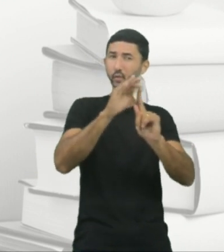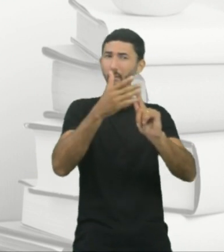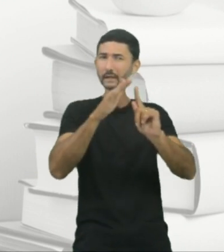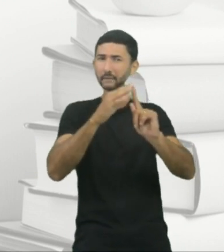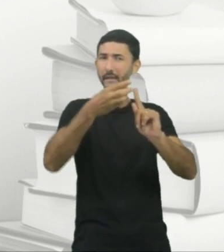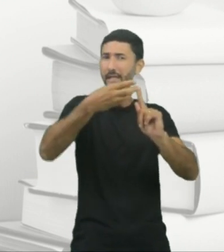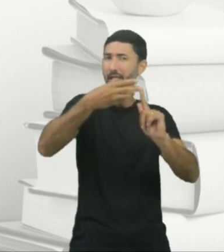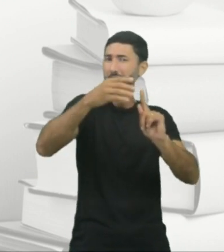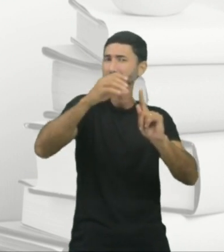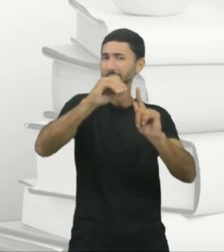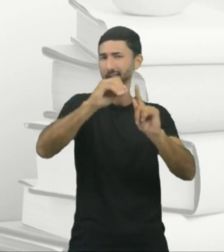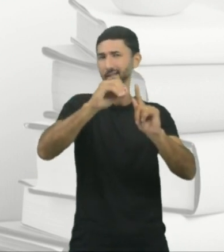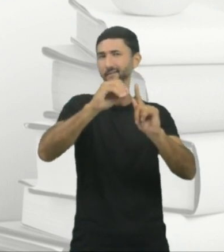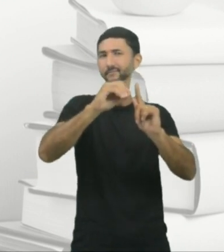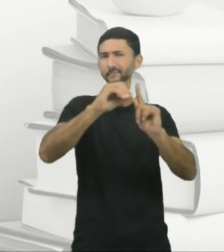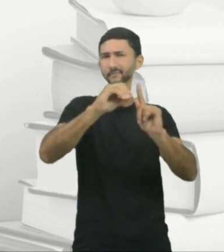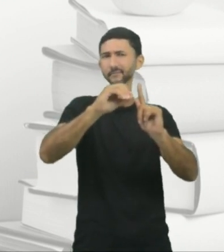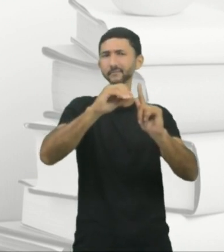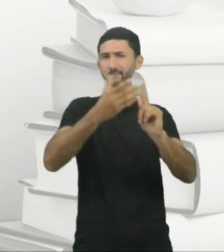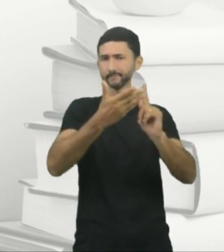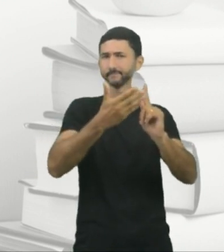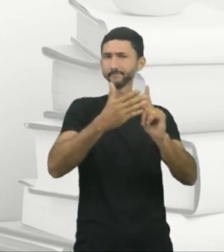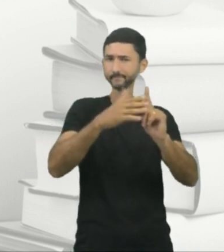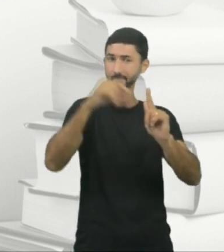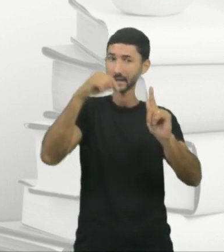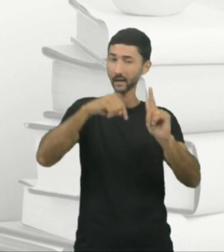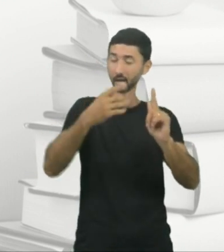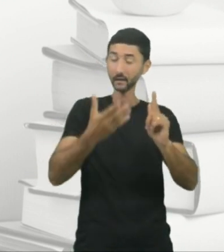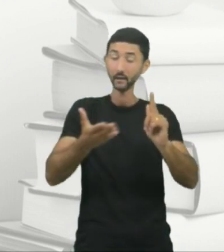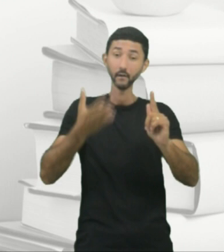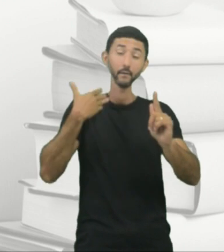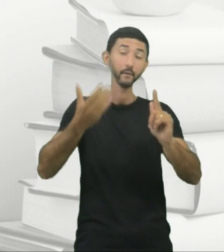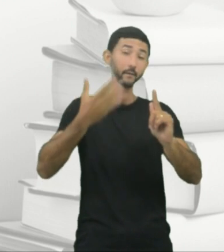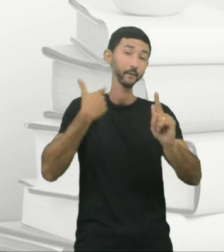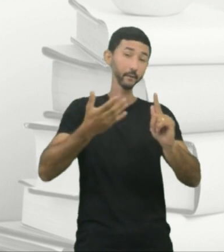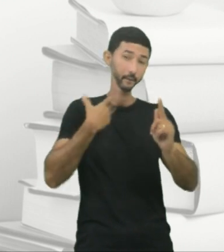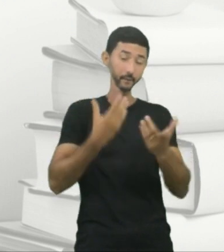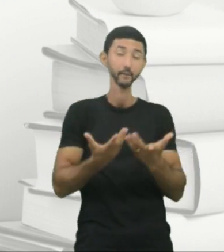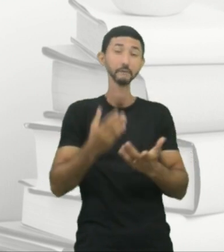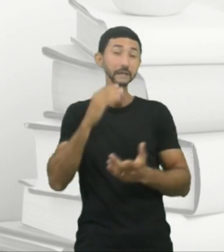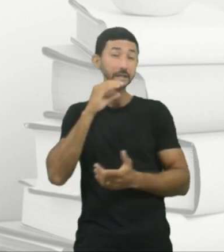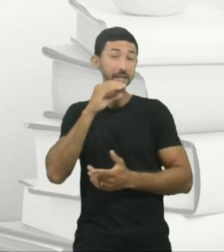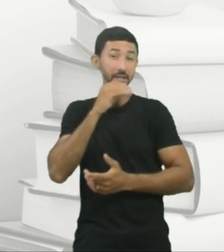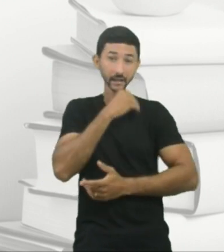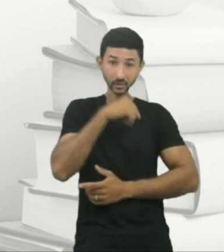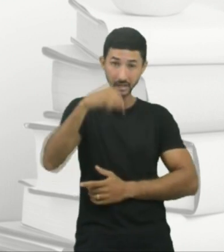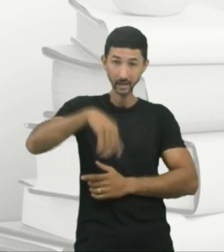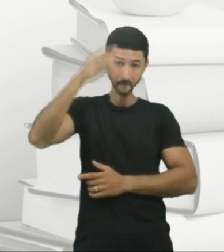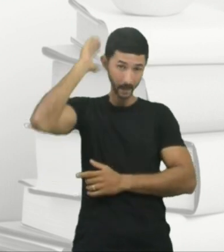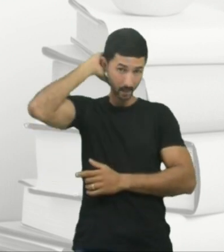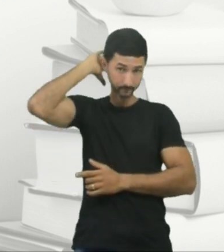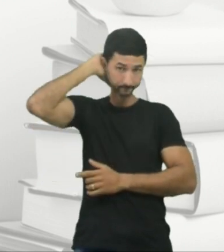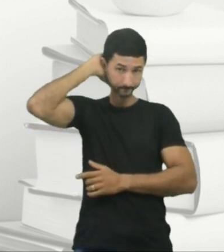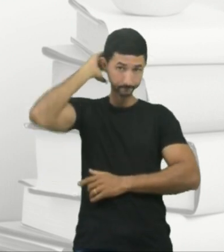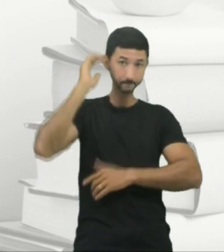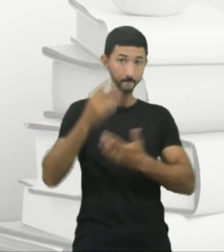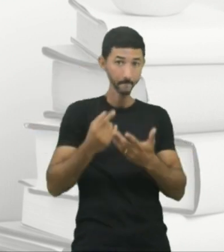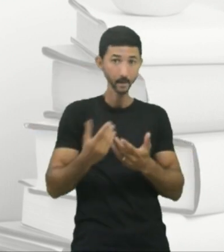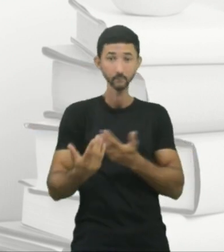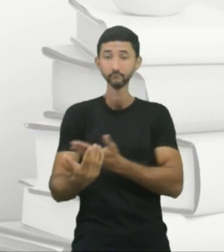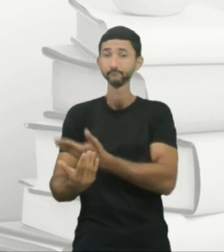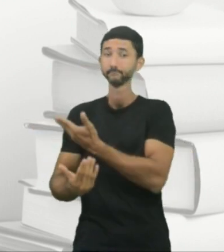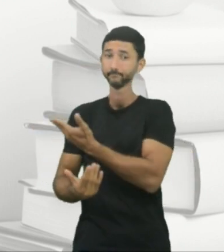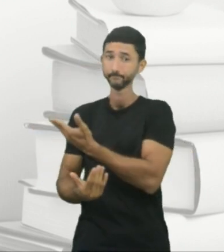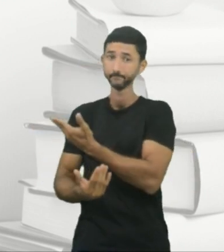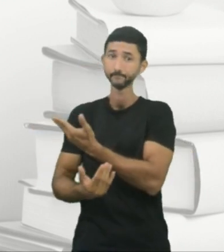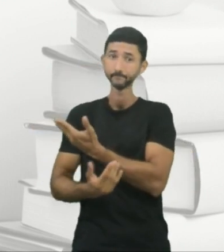próxima de 30 graus. Ou seja, aquele calorzão, né? Então, eu trouxe para